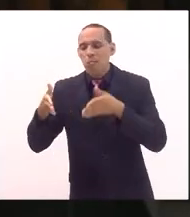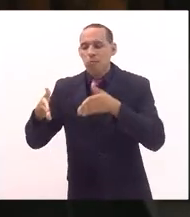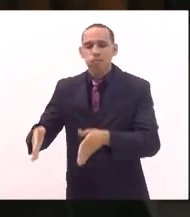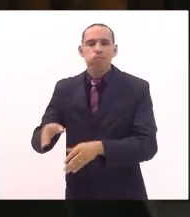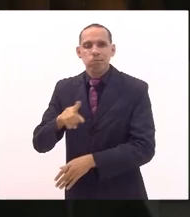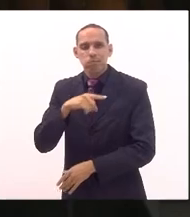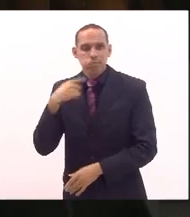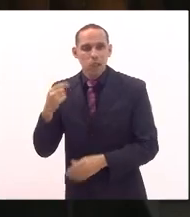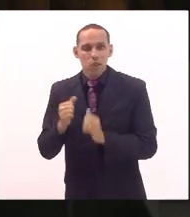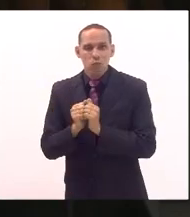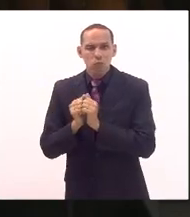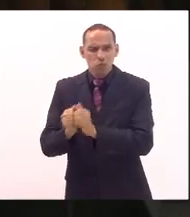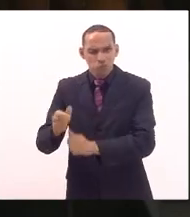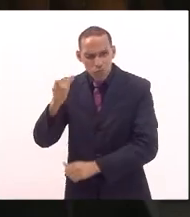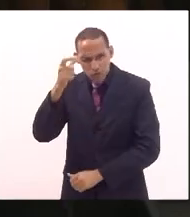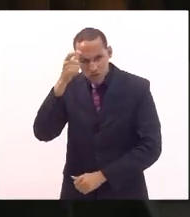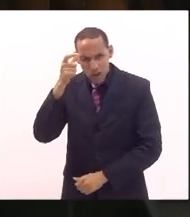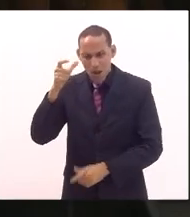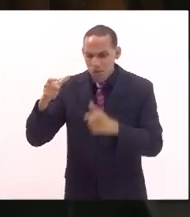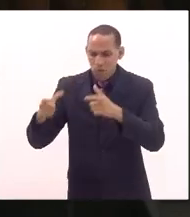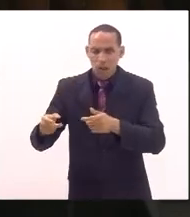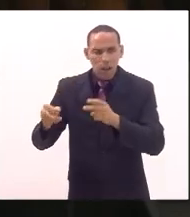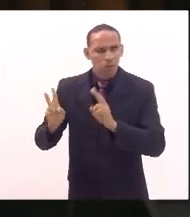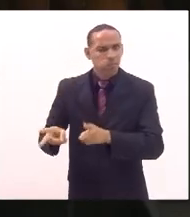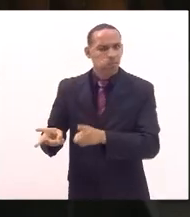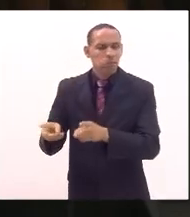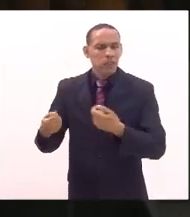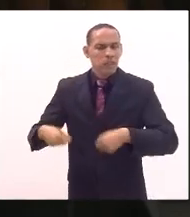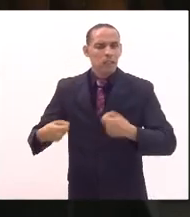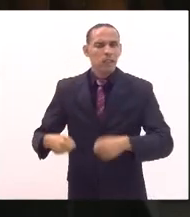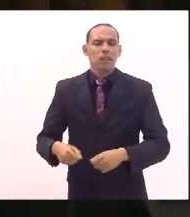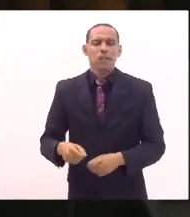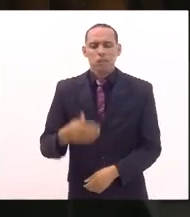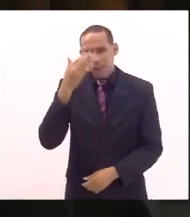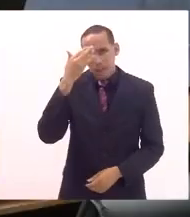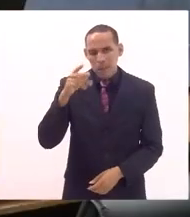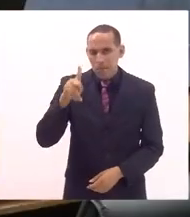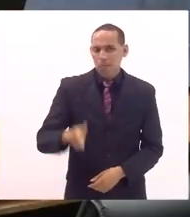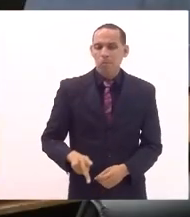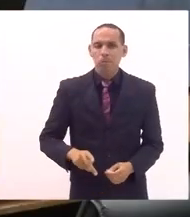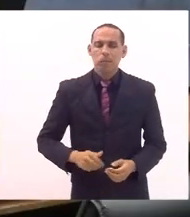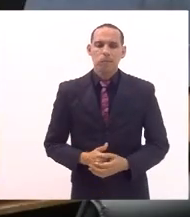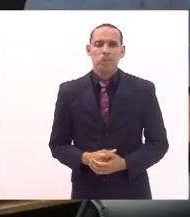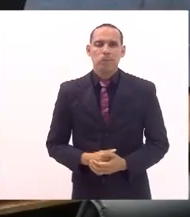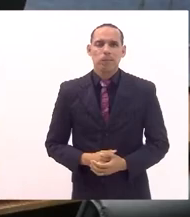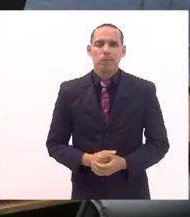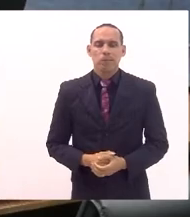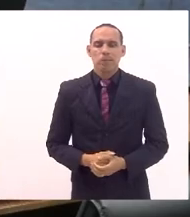cemitério ao lado do diabo que é onde eles devem estar agora muito obrigado senhora presidente